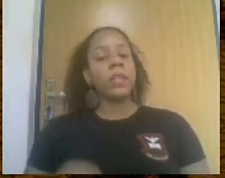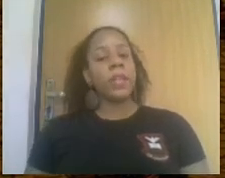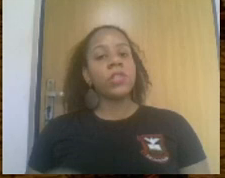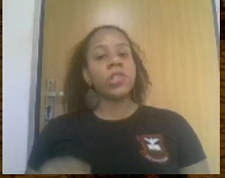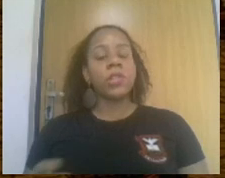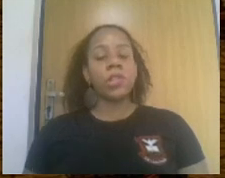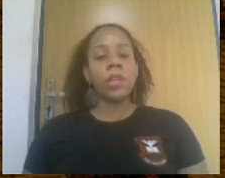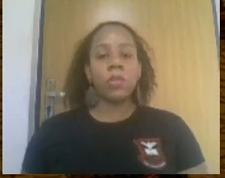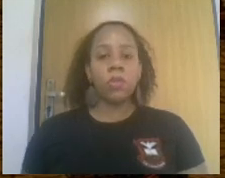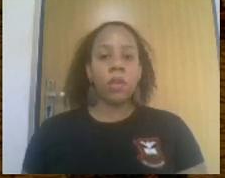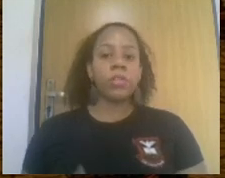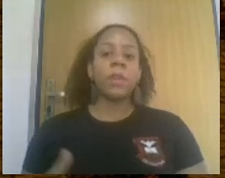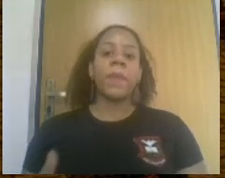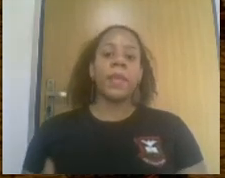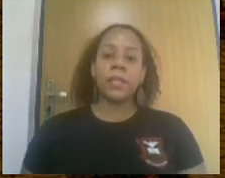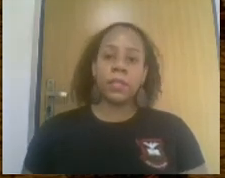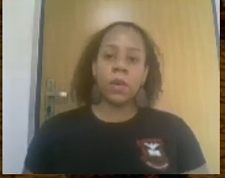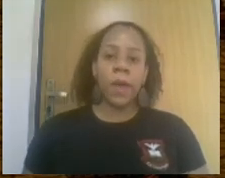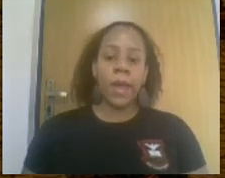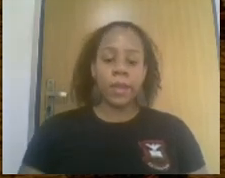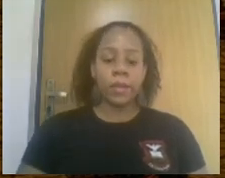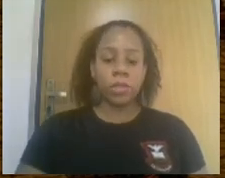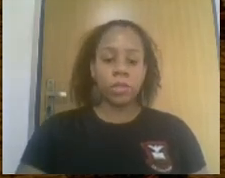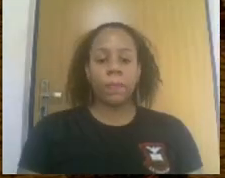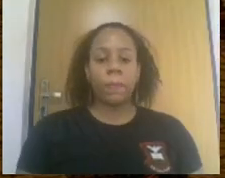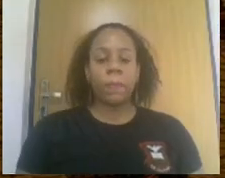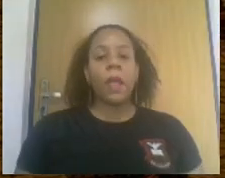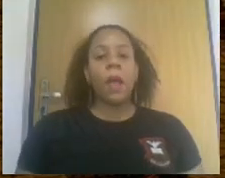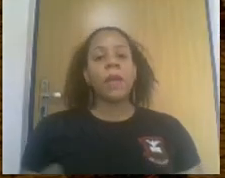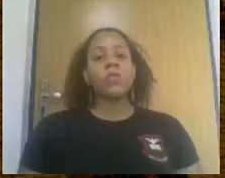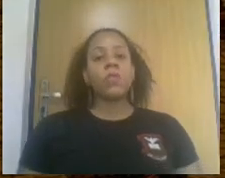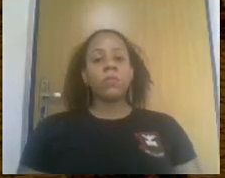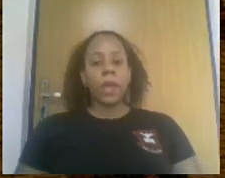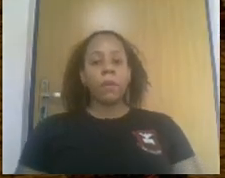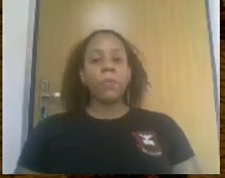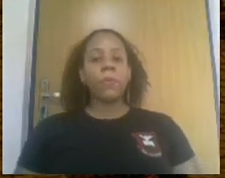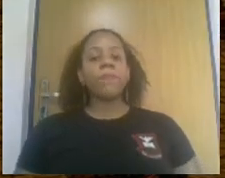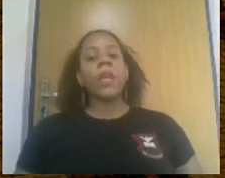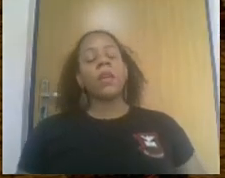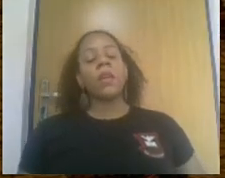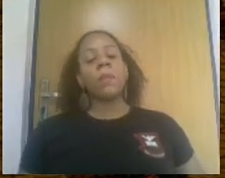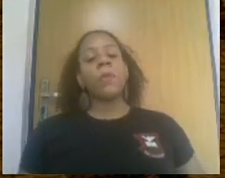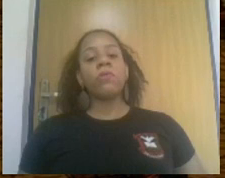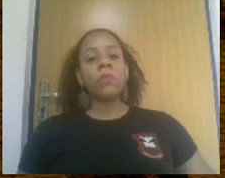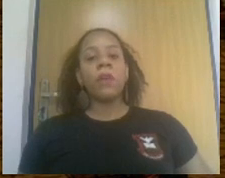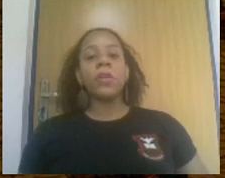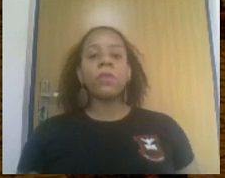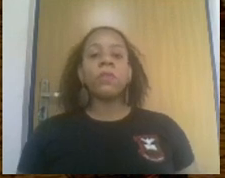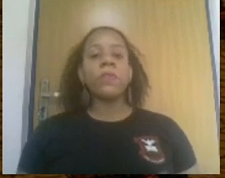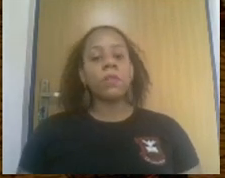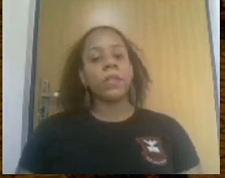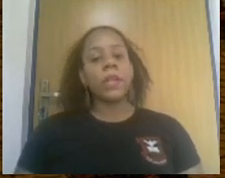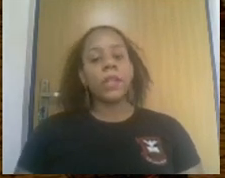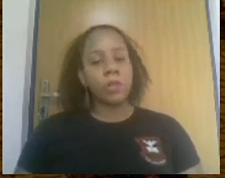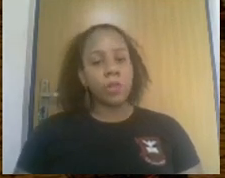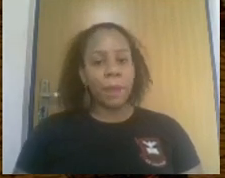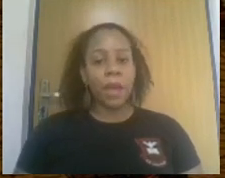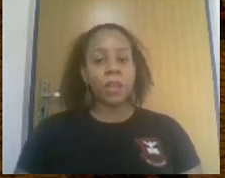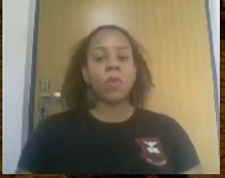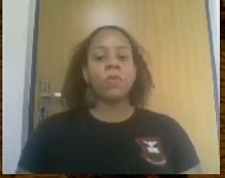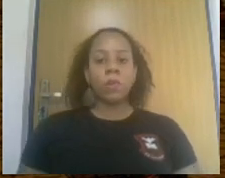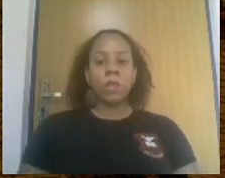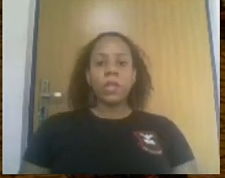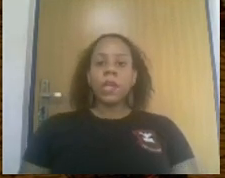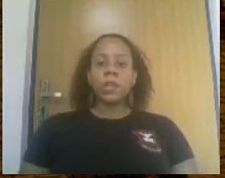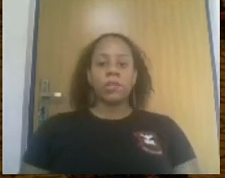dos holandeses nesses territórios que pertenciam a eles. Passou um tempo e Portugal resolveu fazer um tratado de